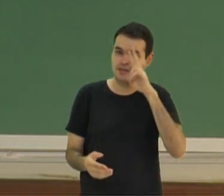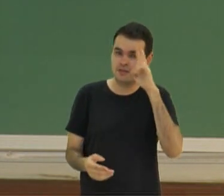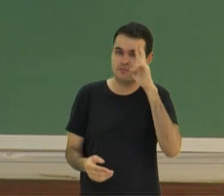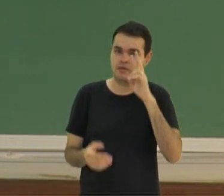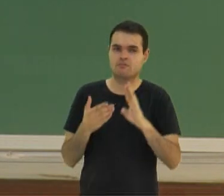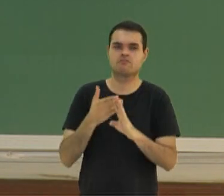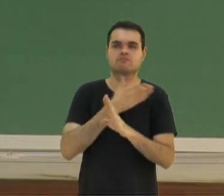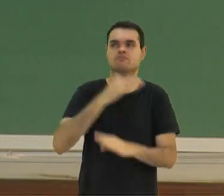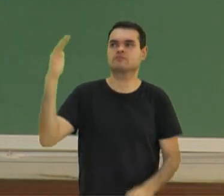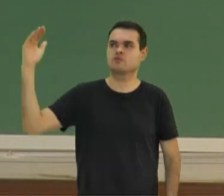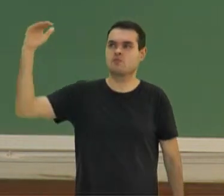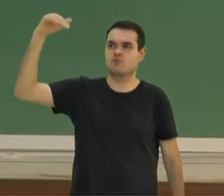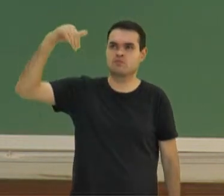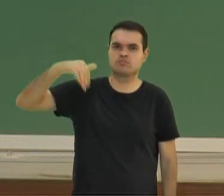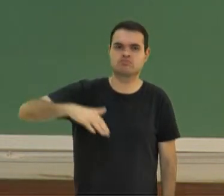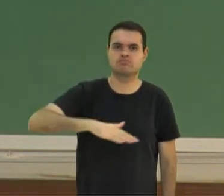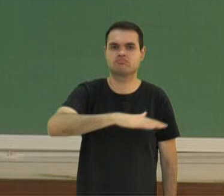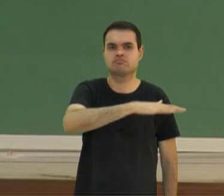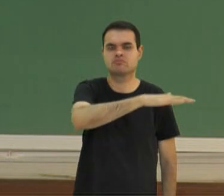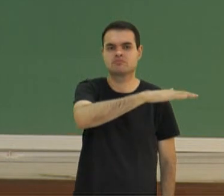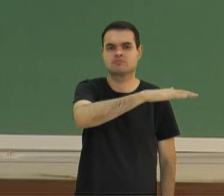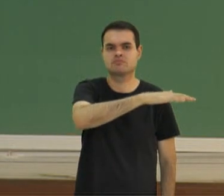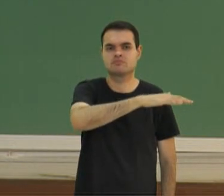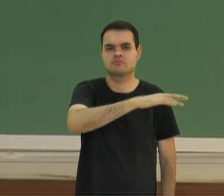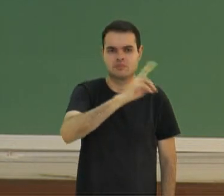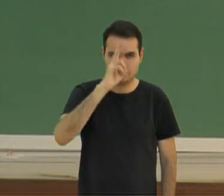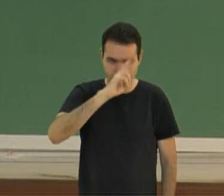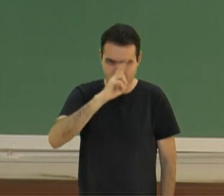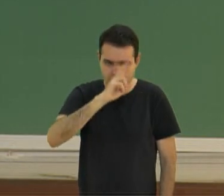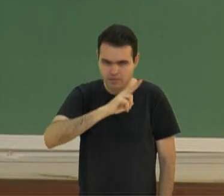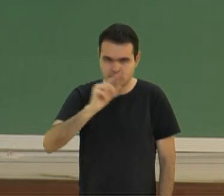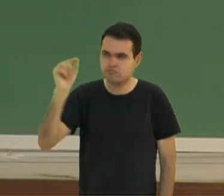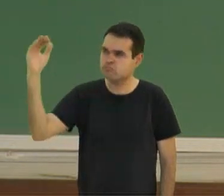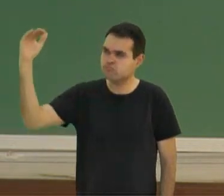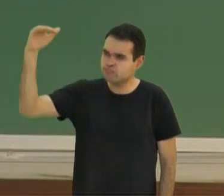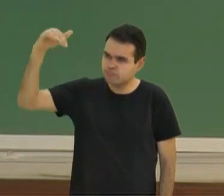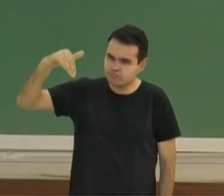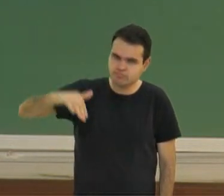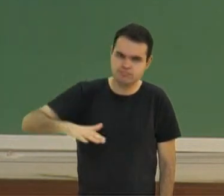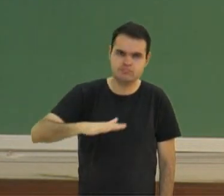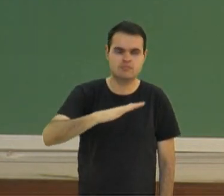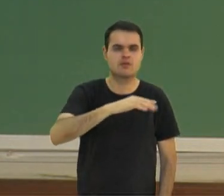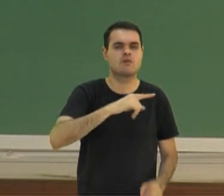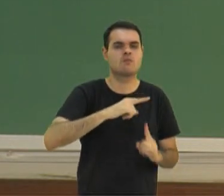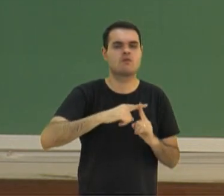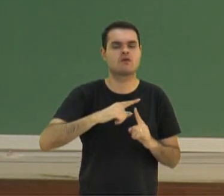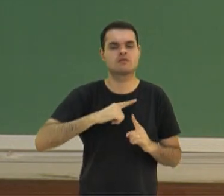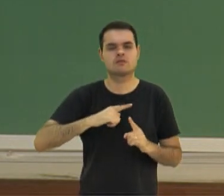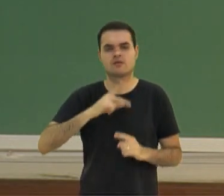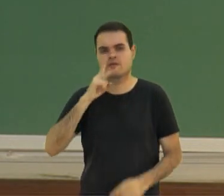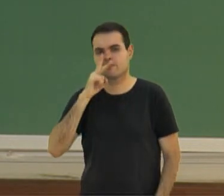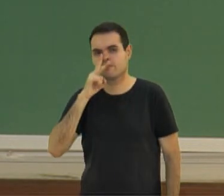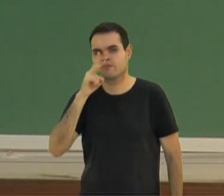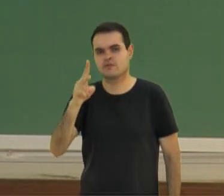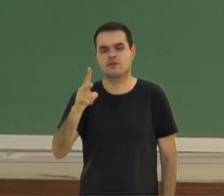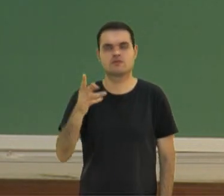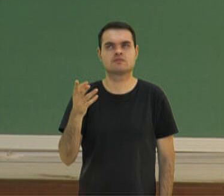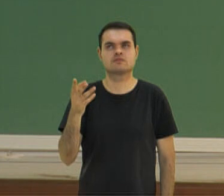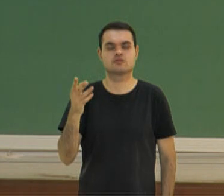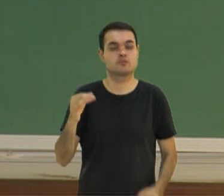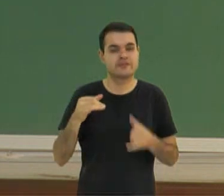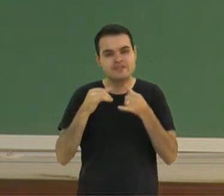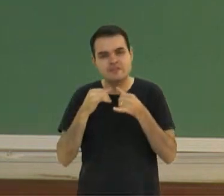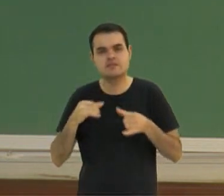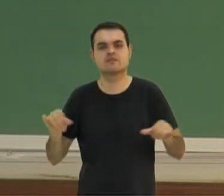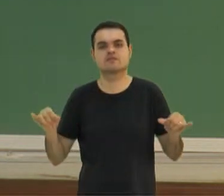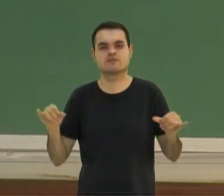das montanhas-russas que a gente conversou? A gente não leva em consideração a trajetória, porque nós temos uma força, uma